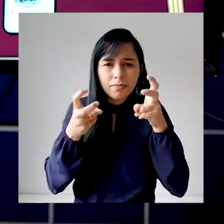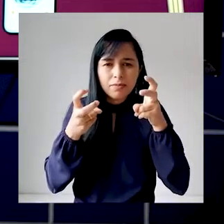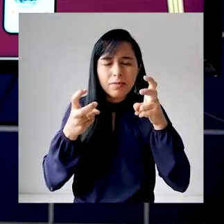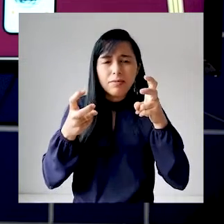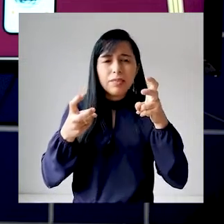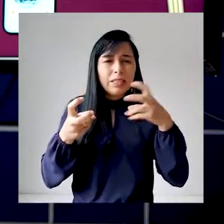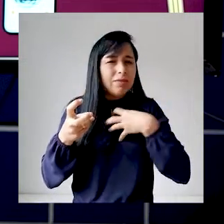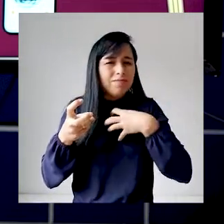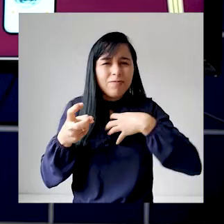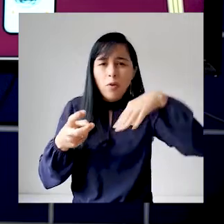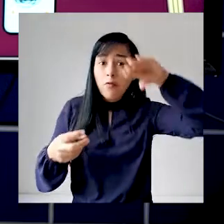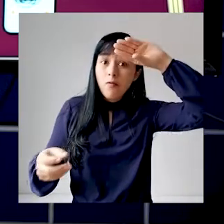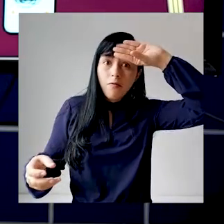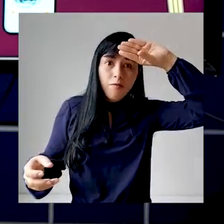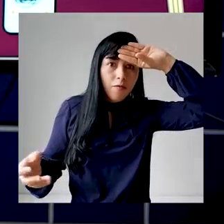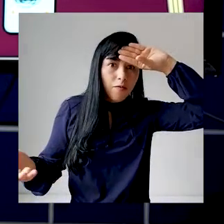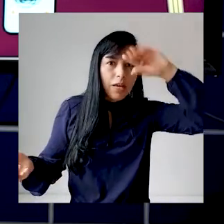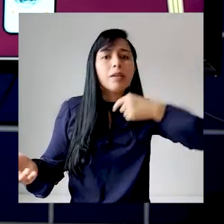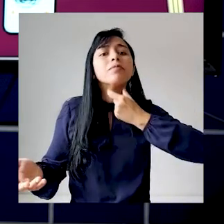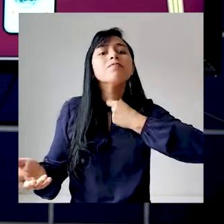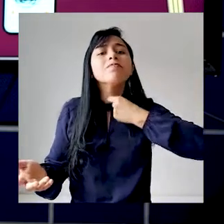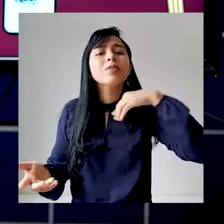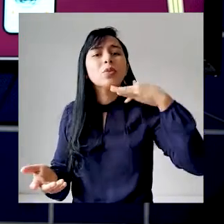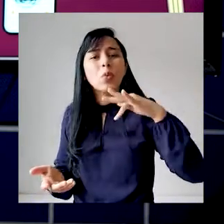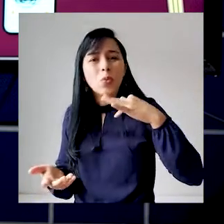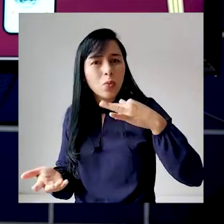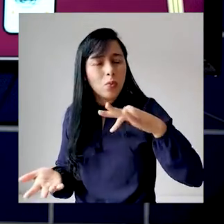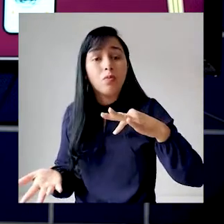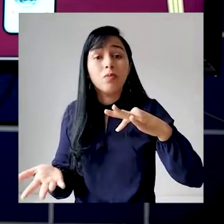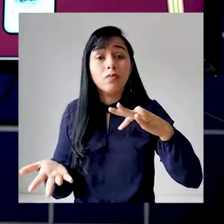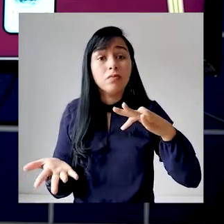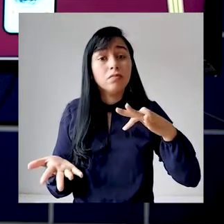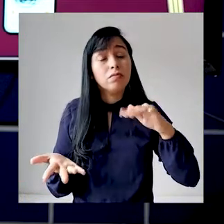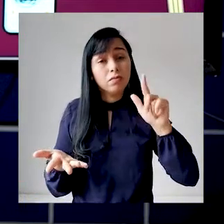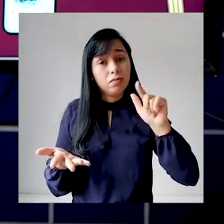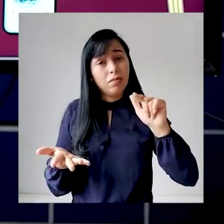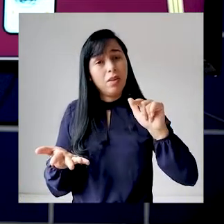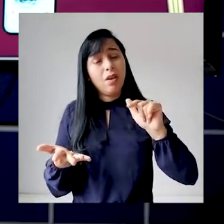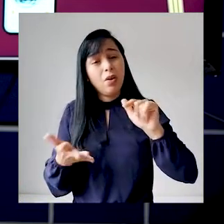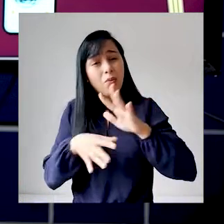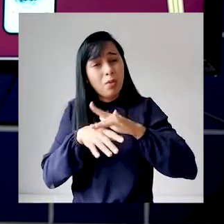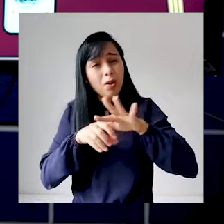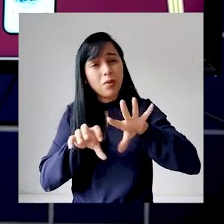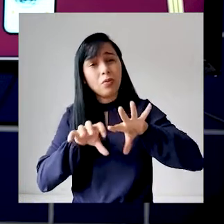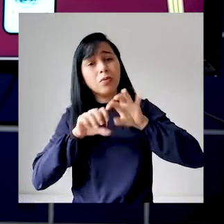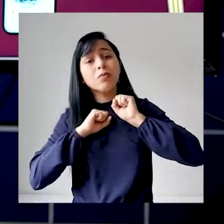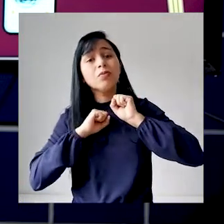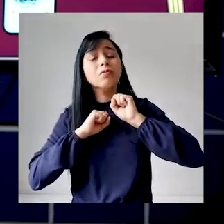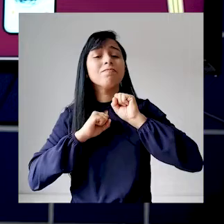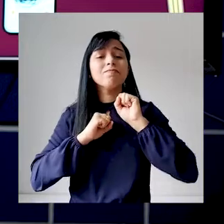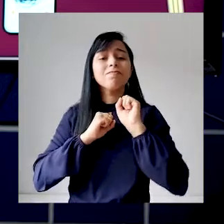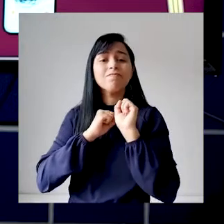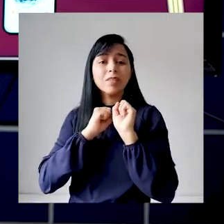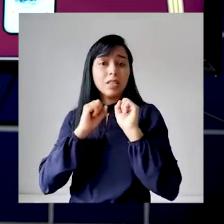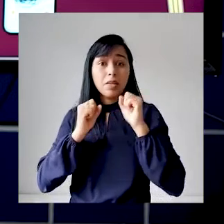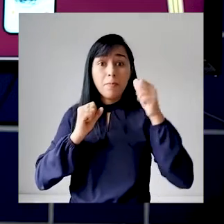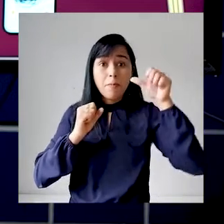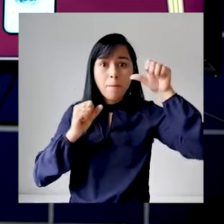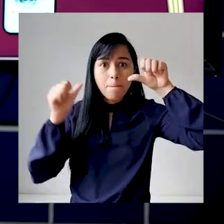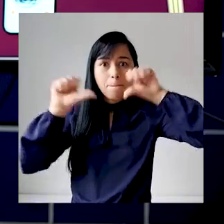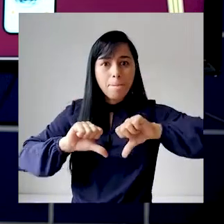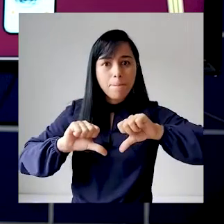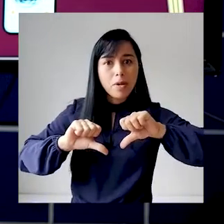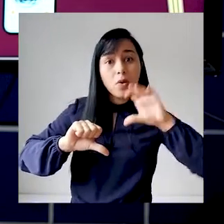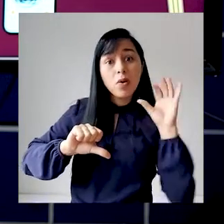bastante alguns sintomas, como febre e dor na região. Esse tipo de infecção, ele tem um desenvolvimento